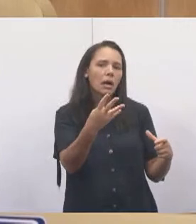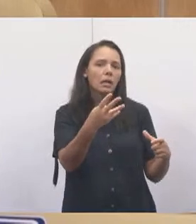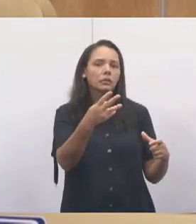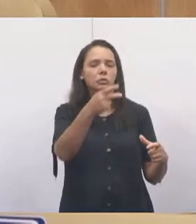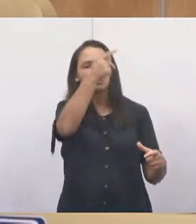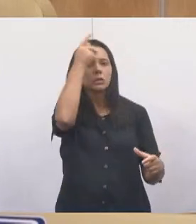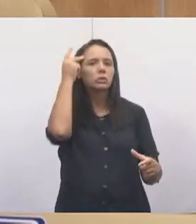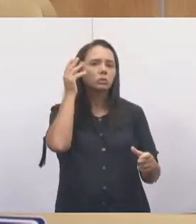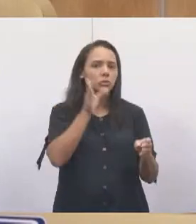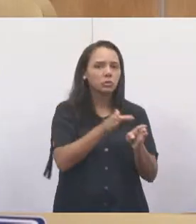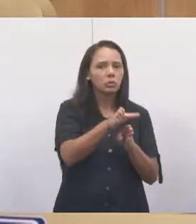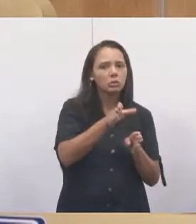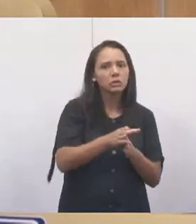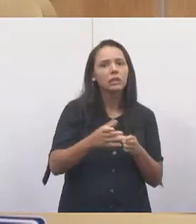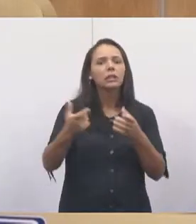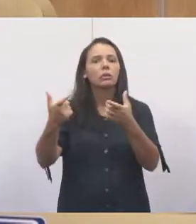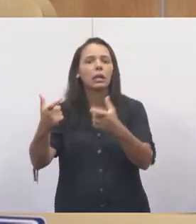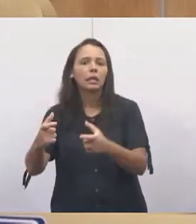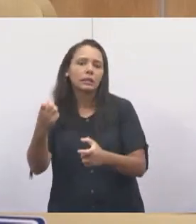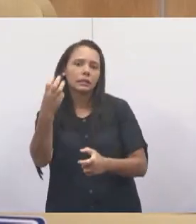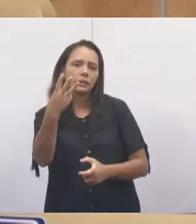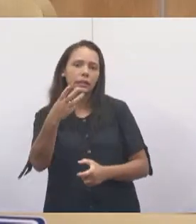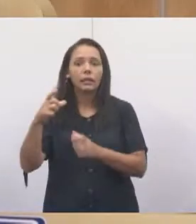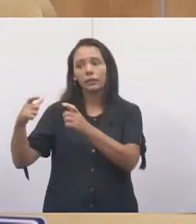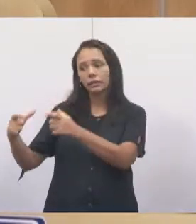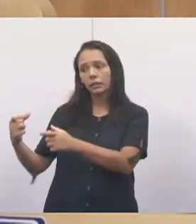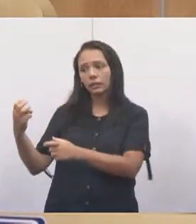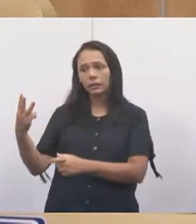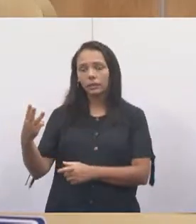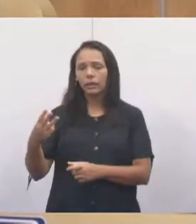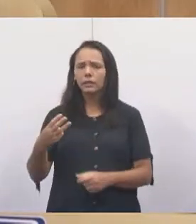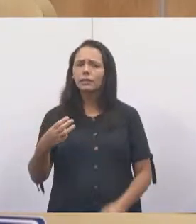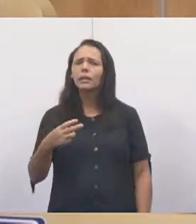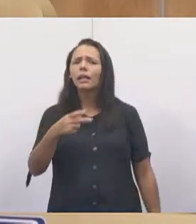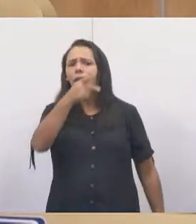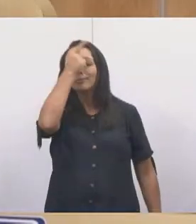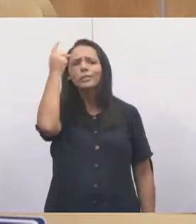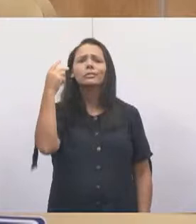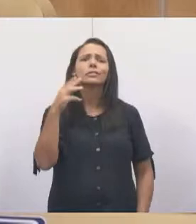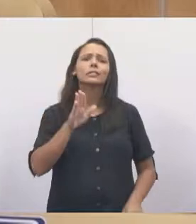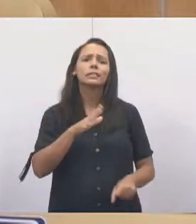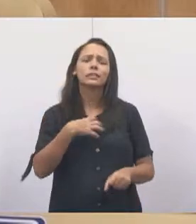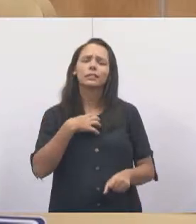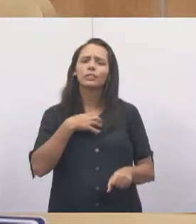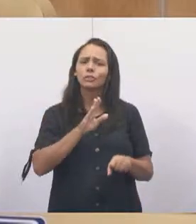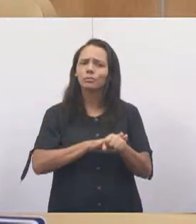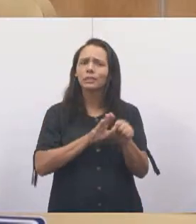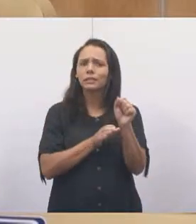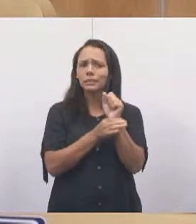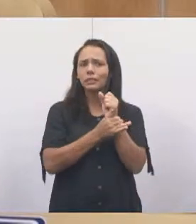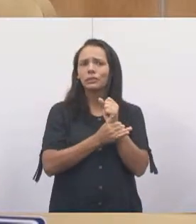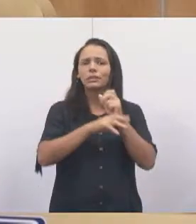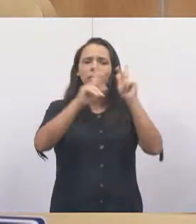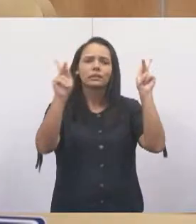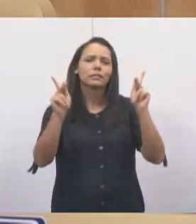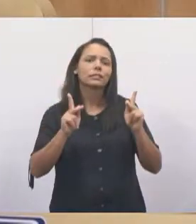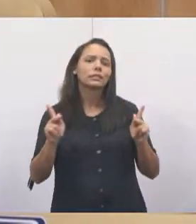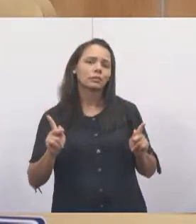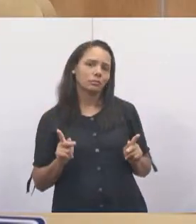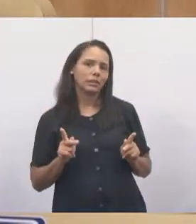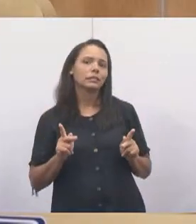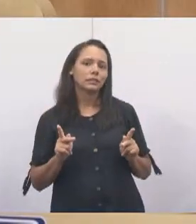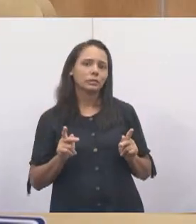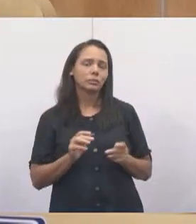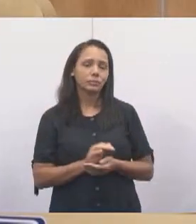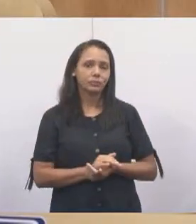região. Isso dá segurança, isso dá conforto, isso dá paz de espírito para nós e para a